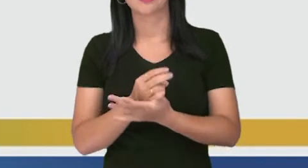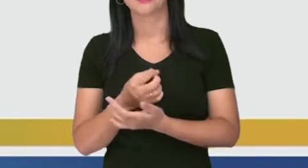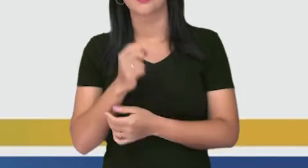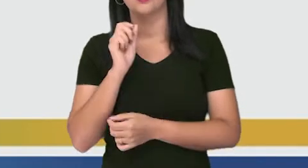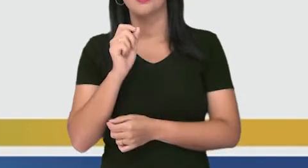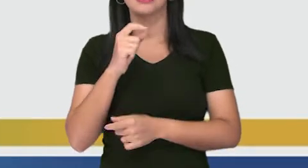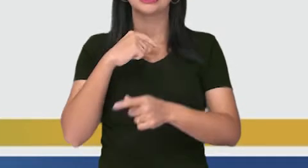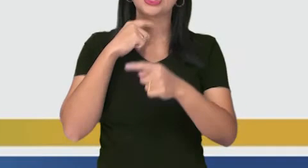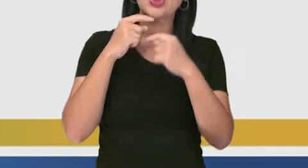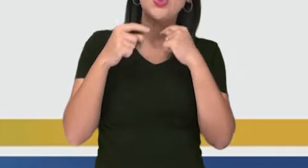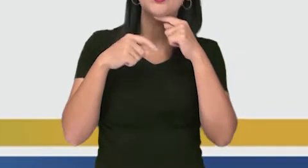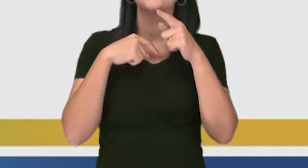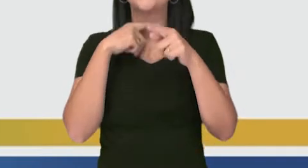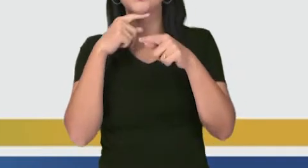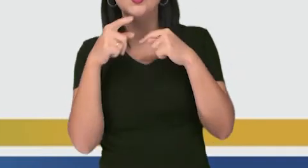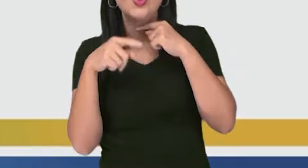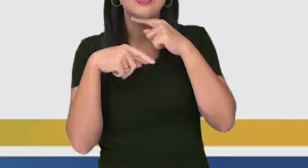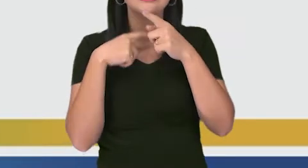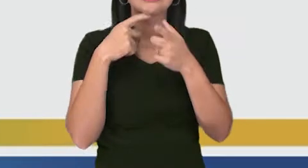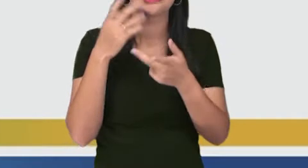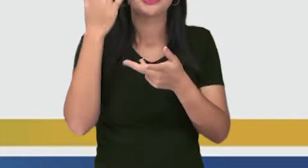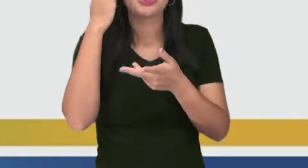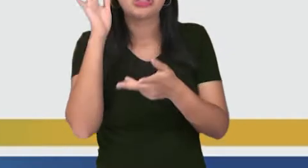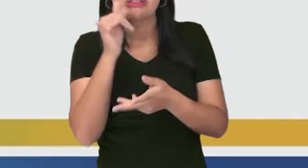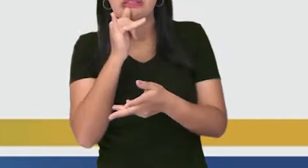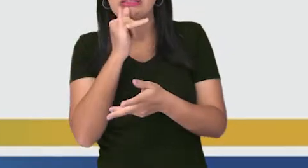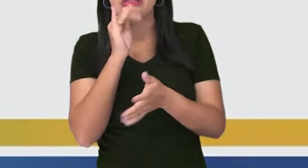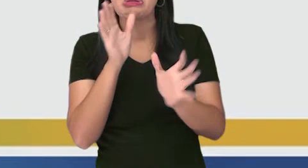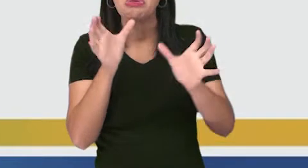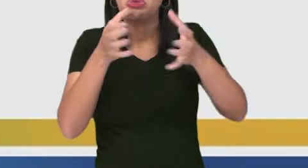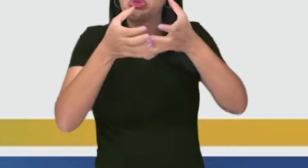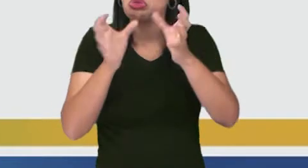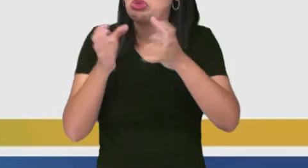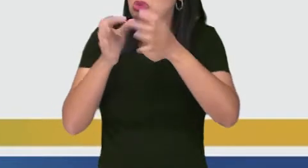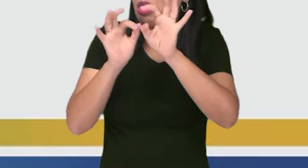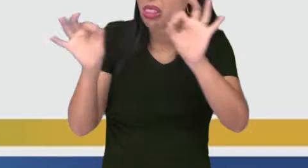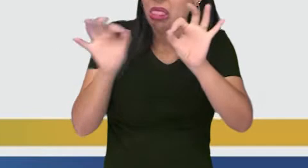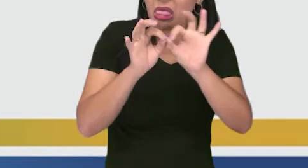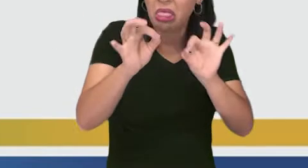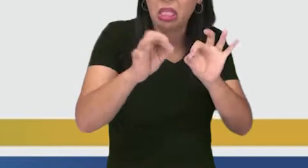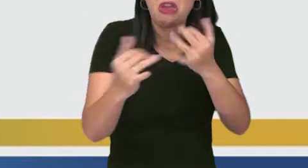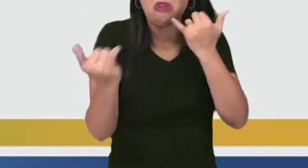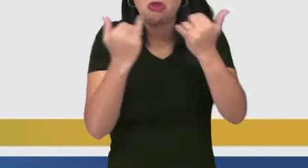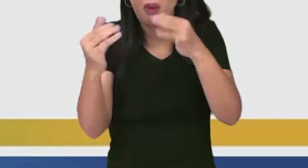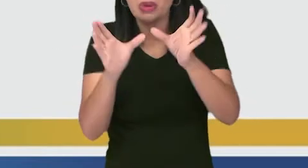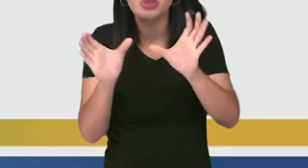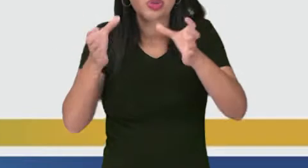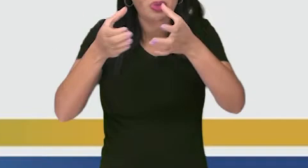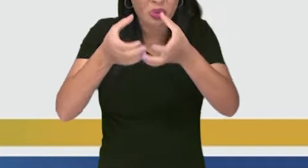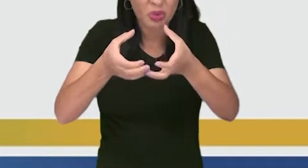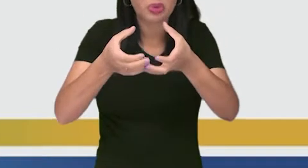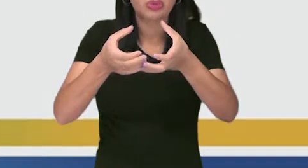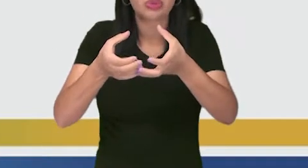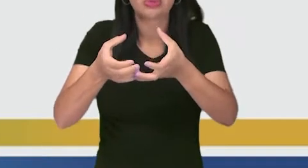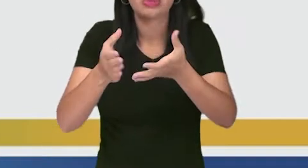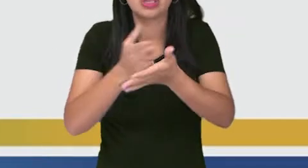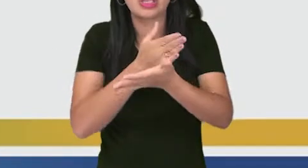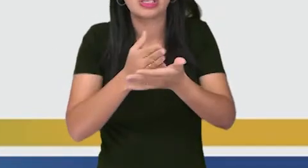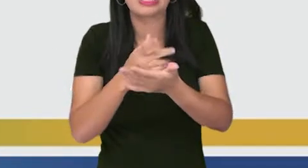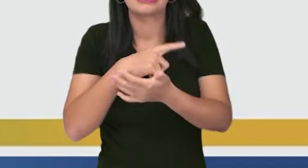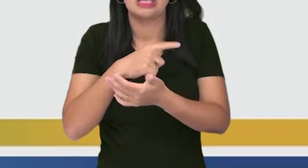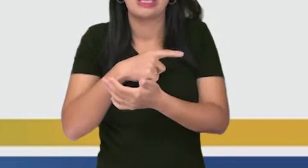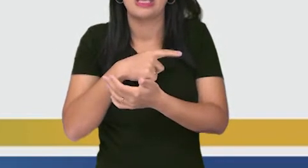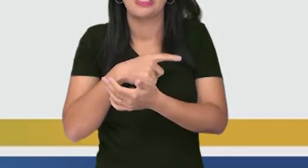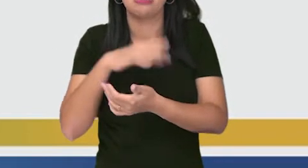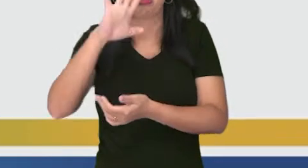do que fazer com um grande conjunto de medidas um dados apresentados em uma da